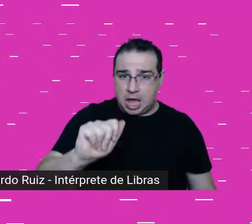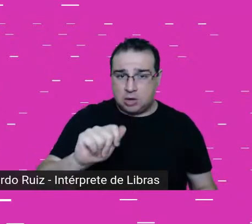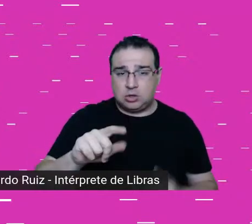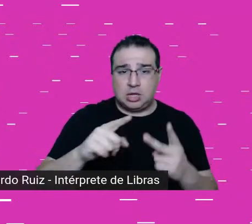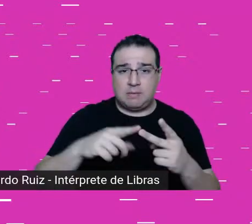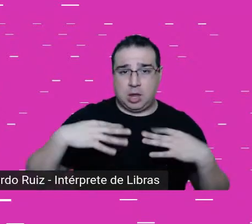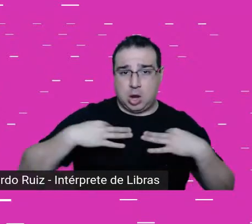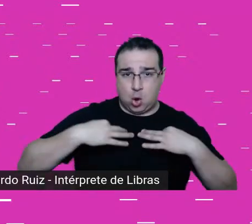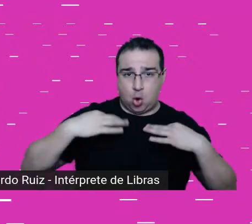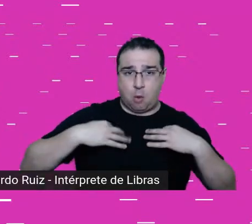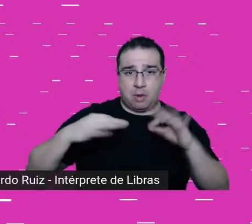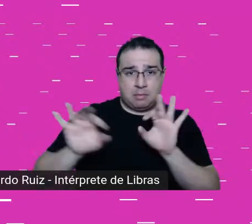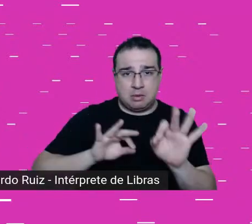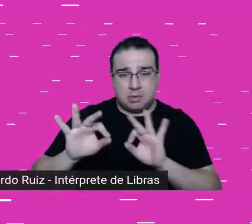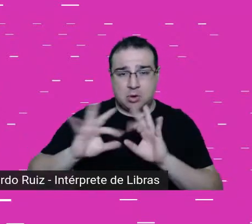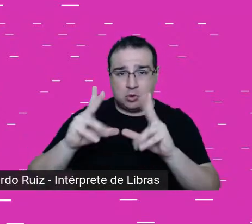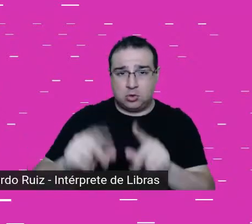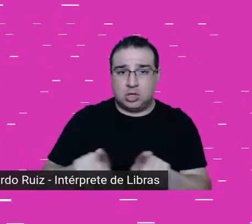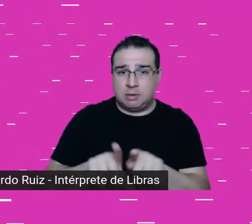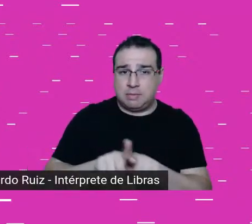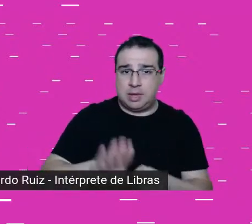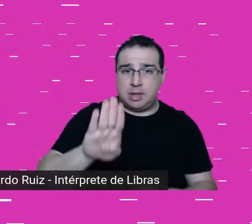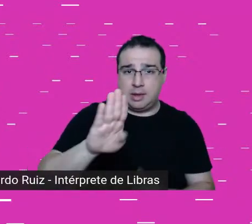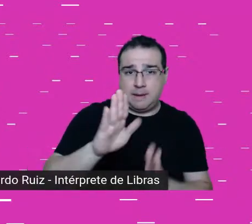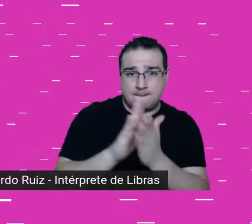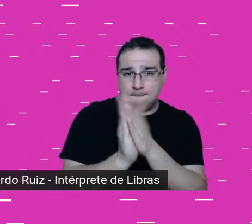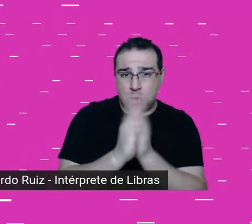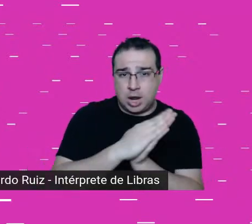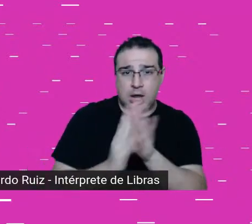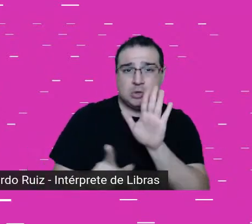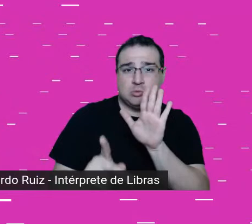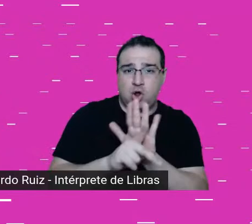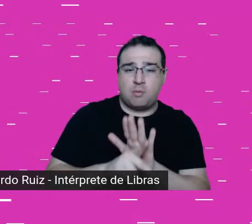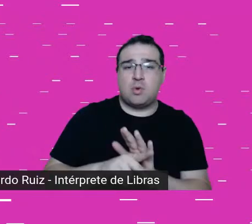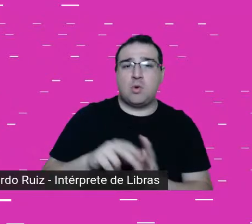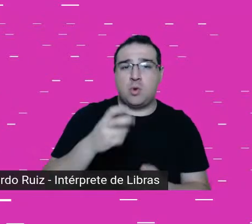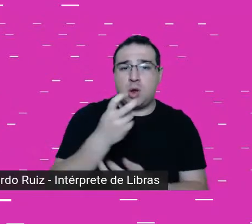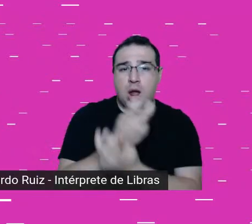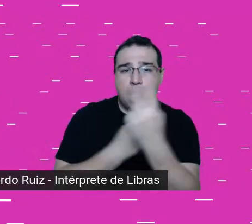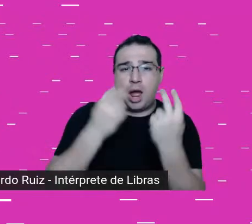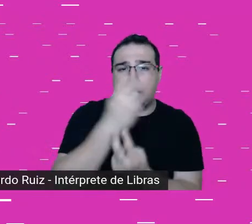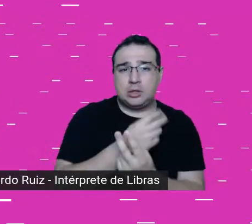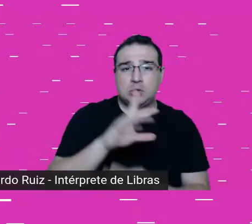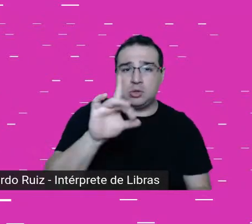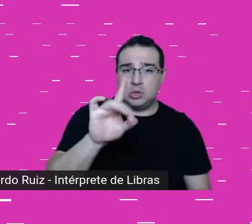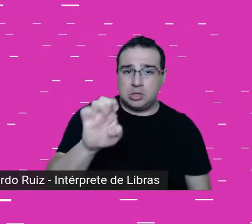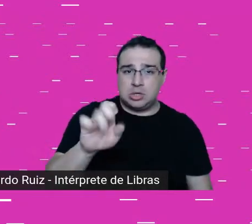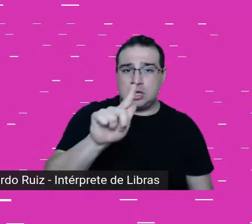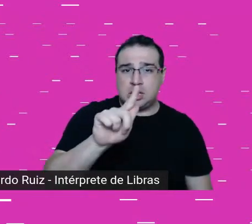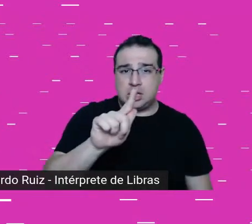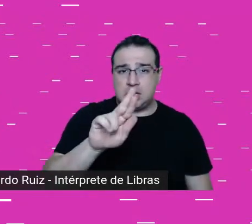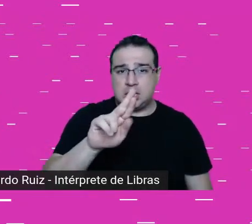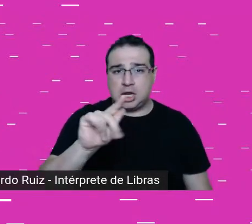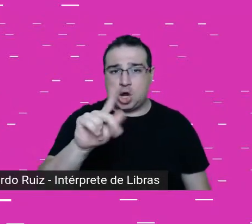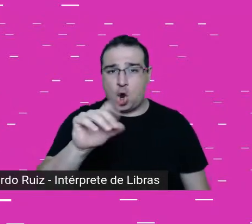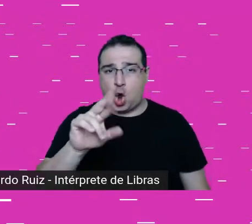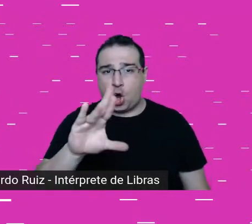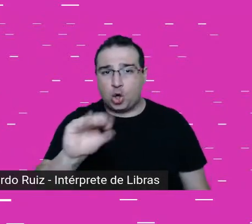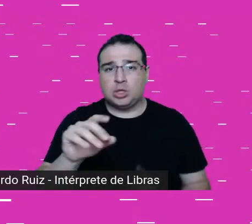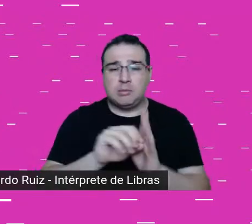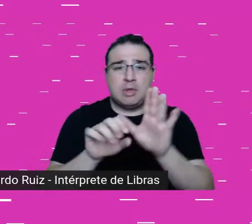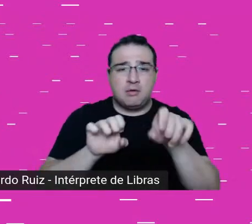e figurino e bonecos para o Canto de Gregório e também ministrou o curso de pesquisa, desenvolvimento e formação